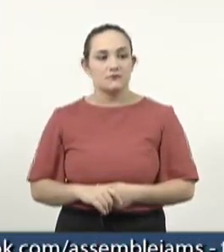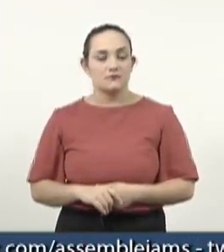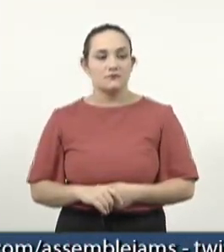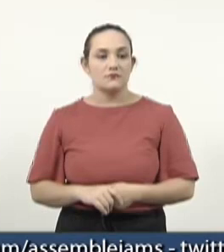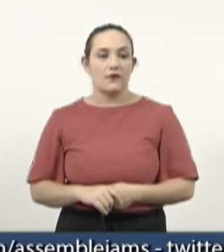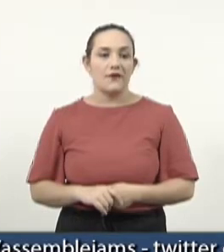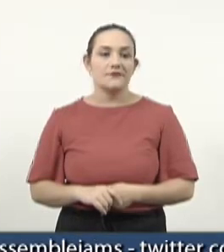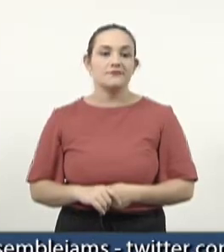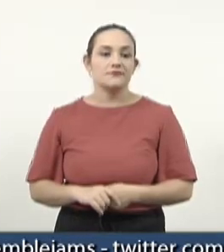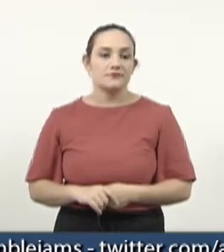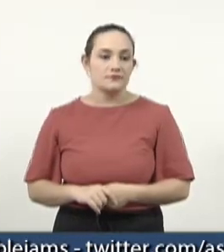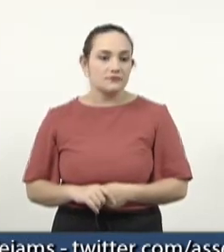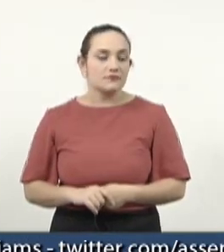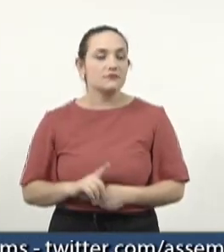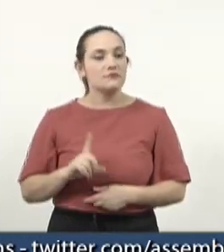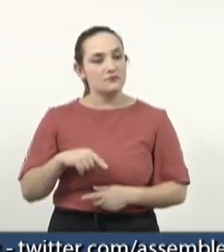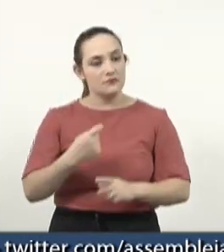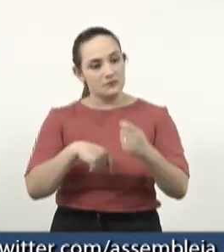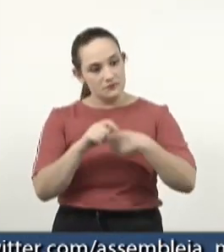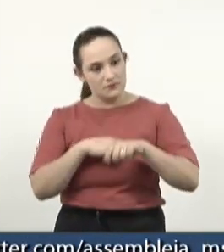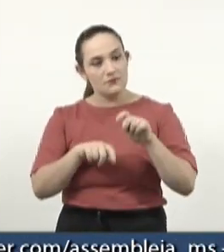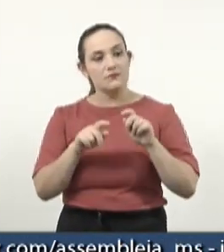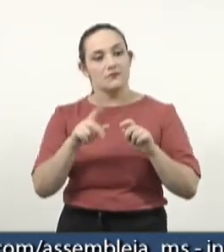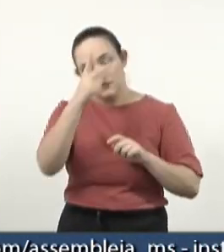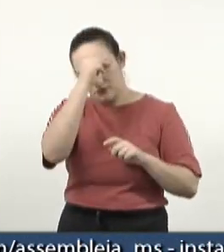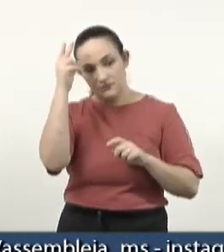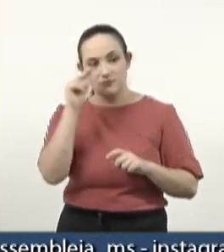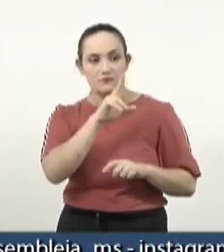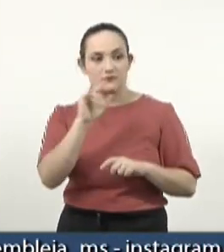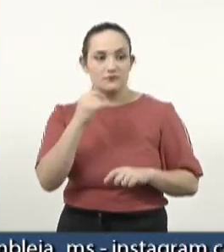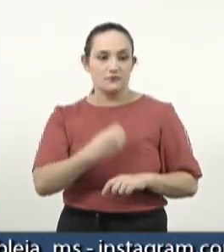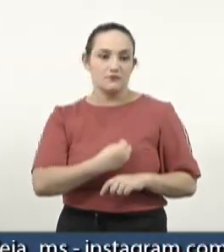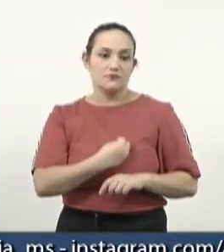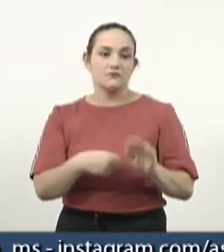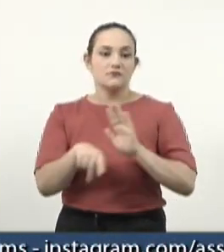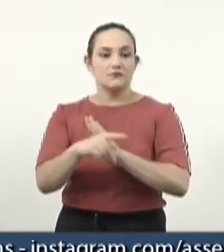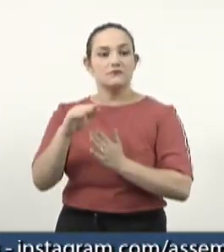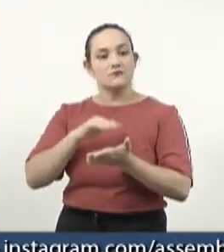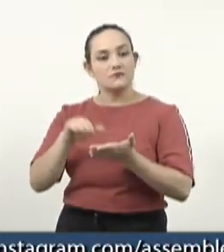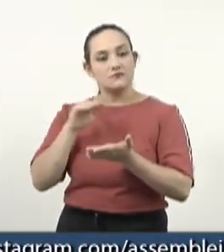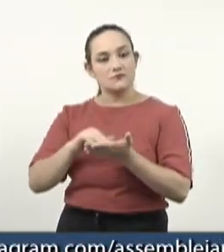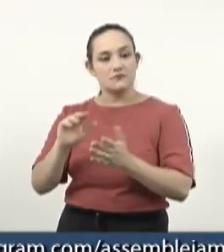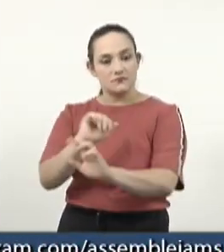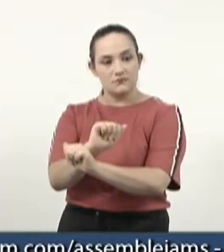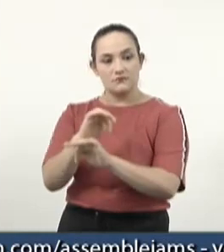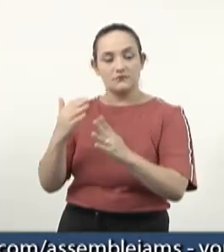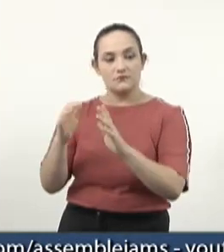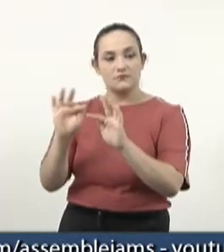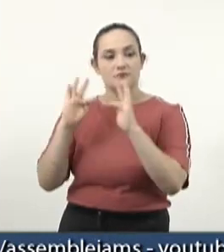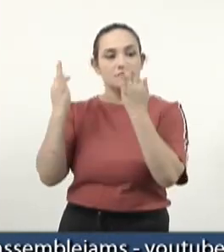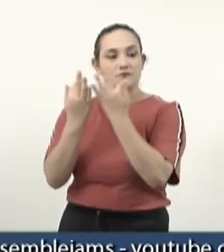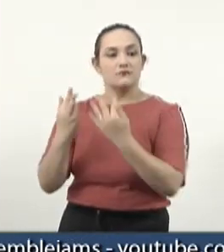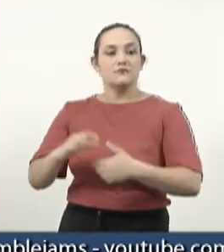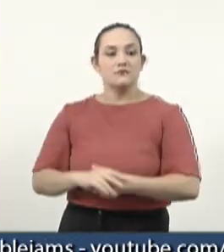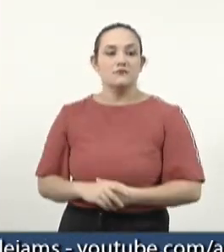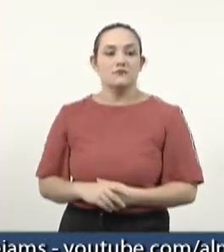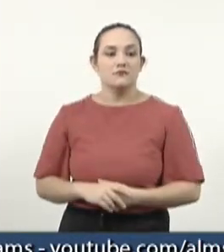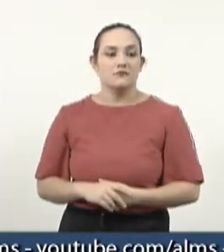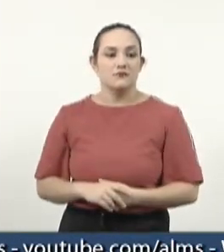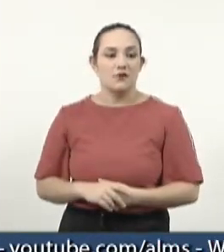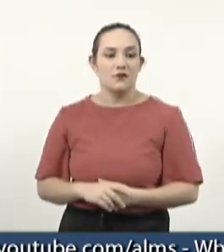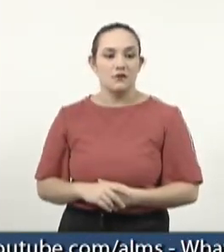que da administração municipal, através da Secretaria da Agricultura Familiar, de um representante